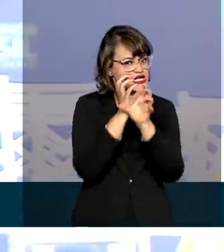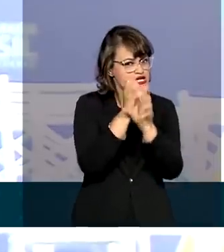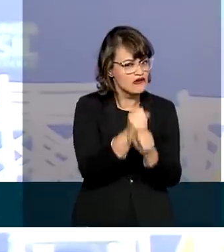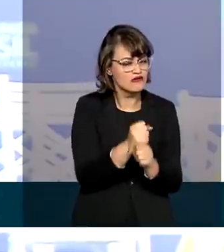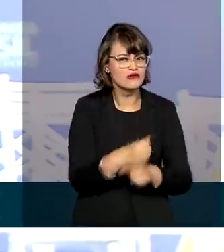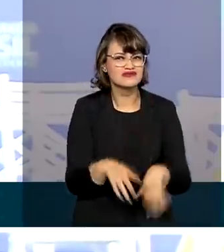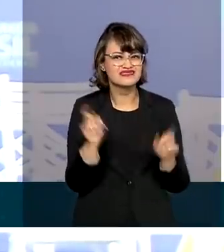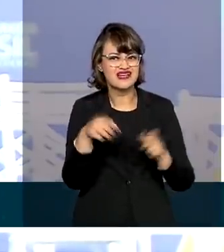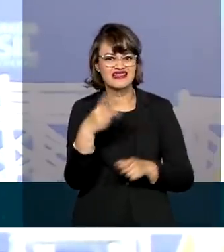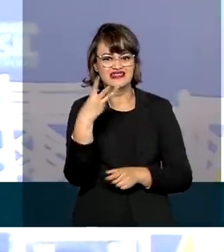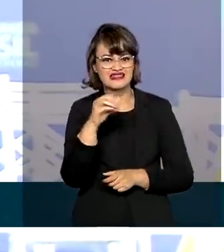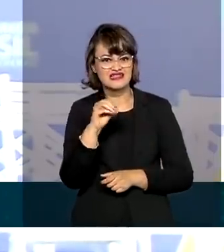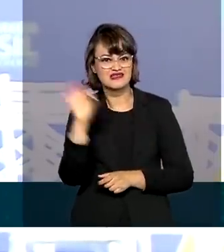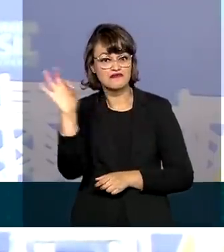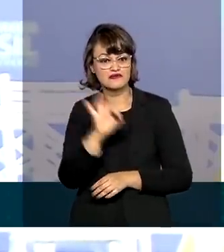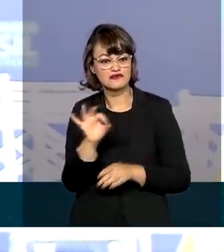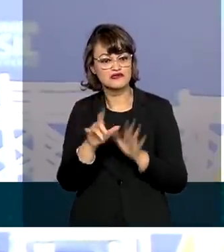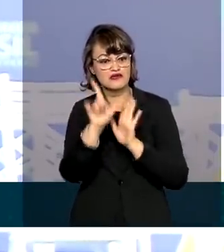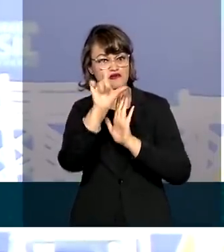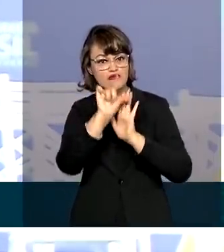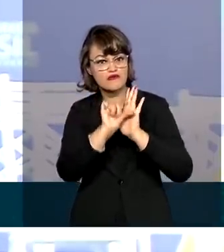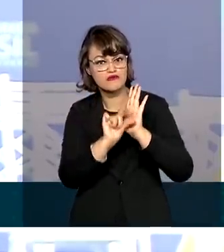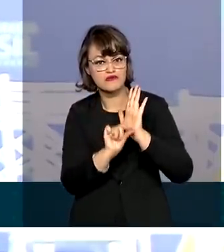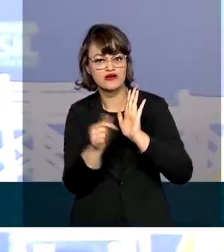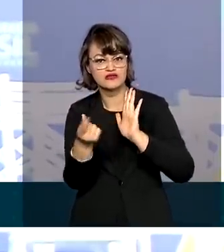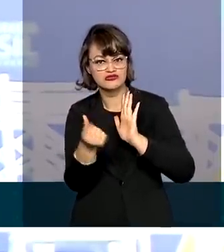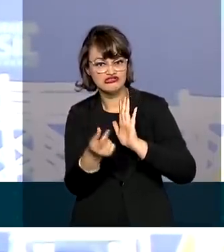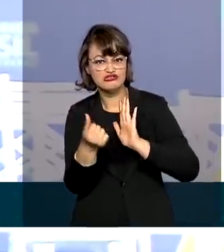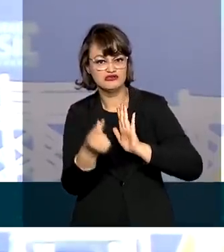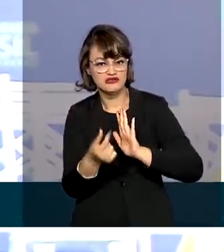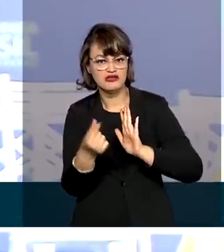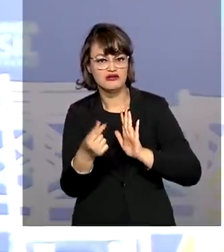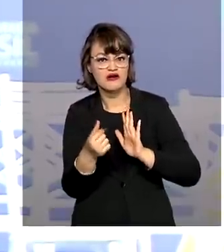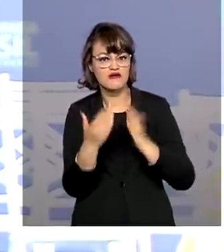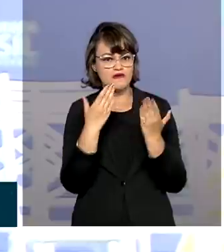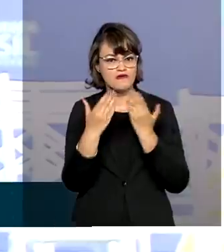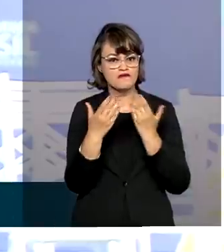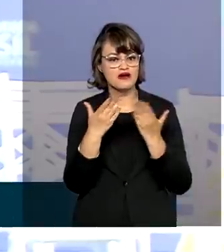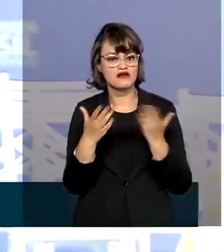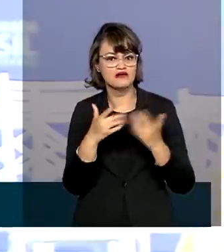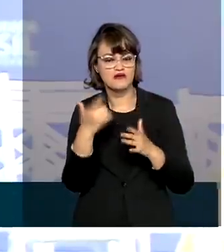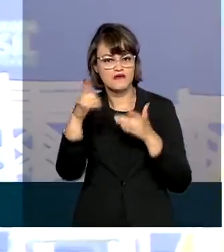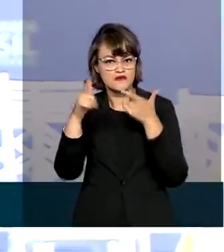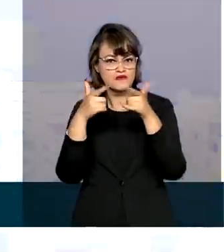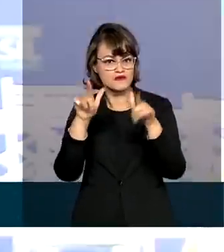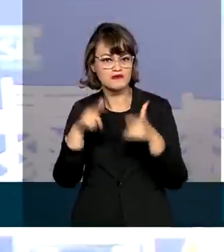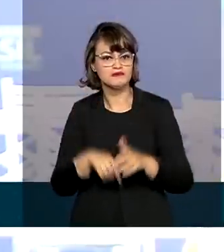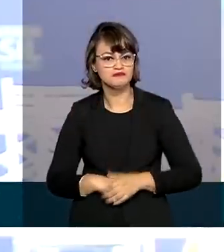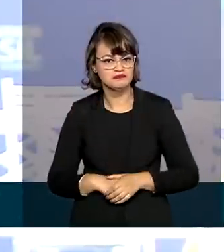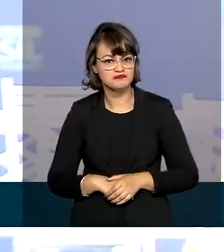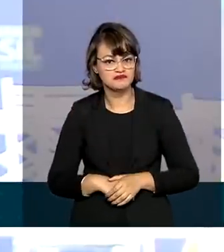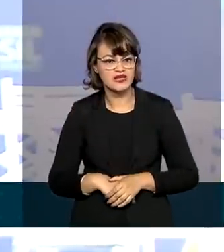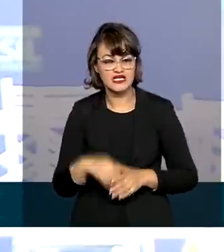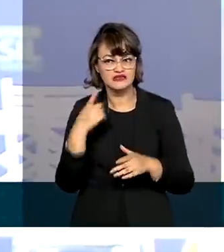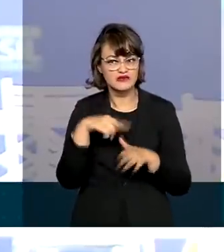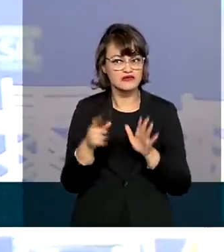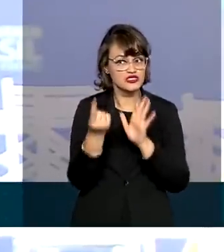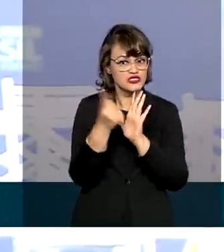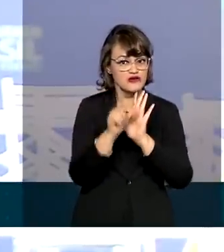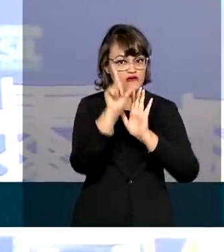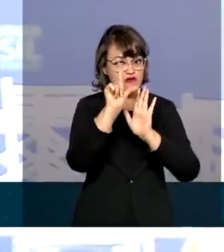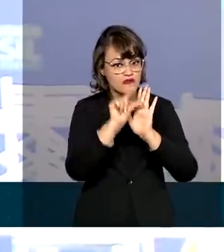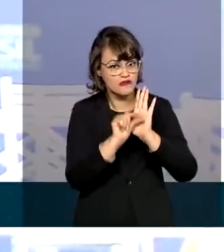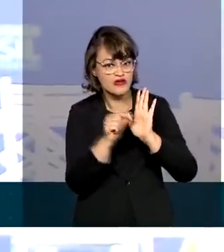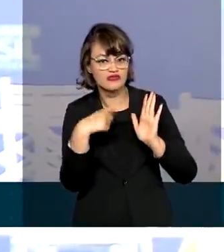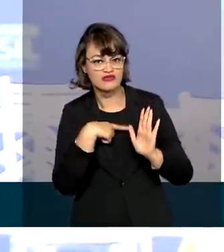a 30% a menos para o custeio da lavoura. Quando a gente baixa o custo da